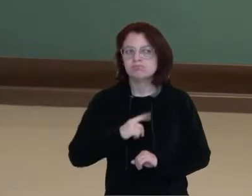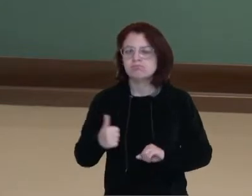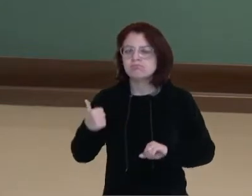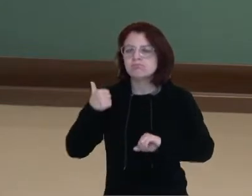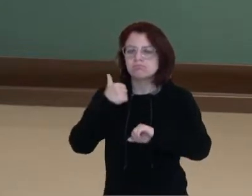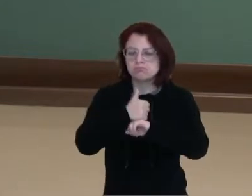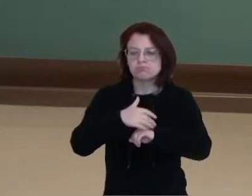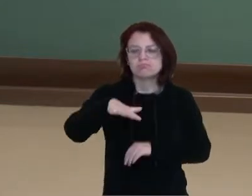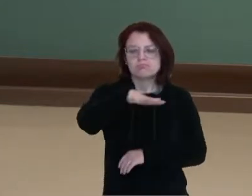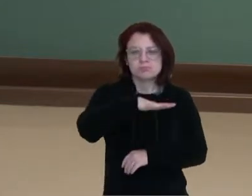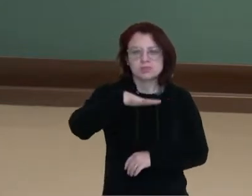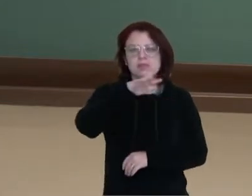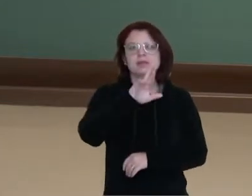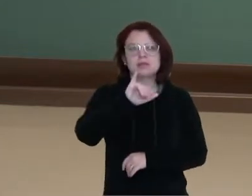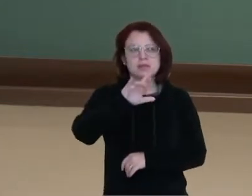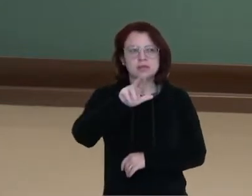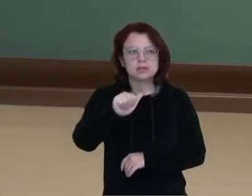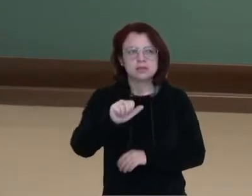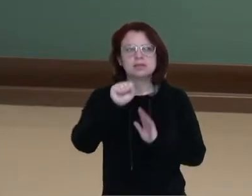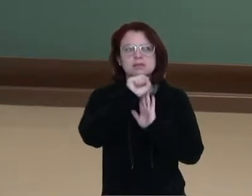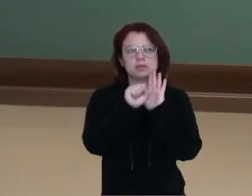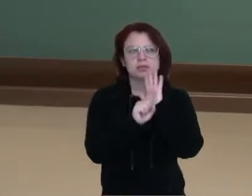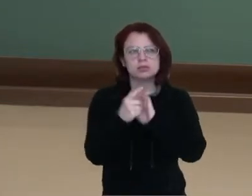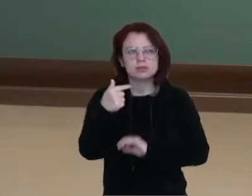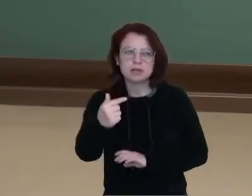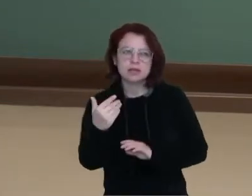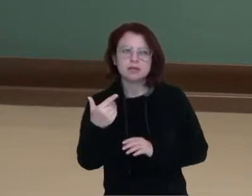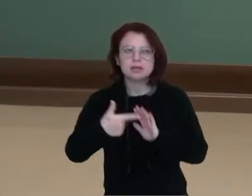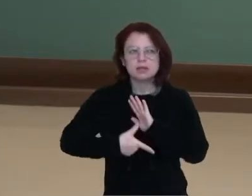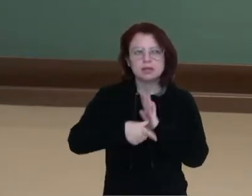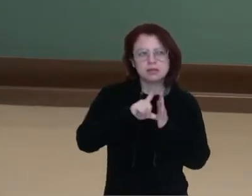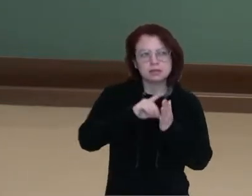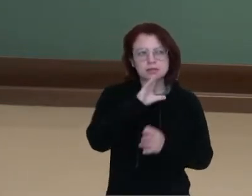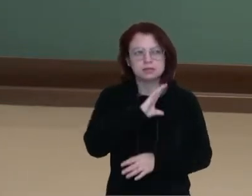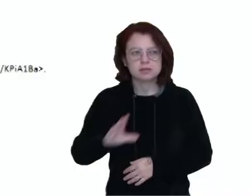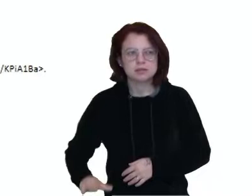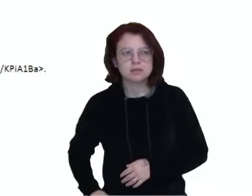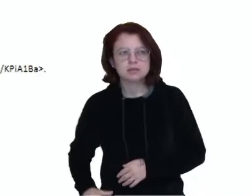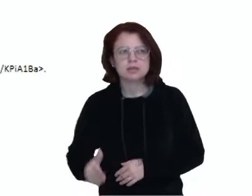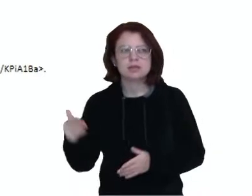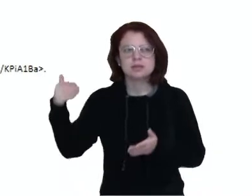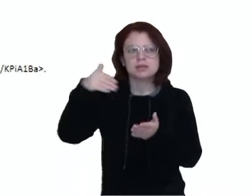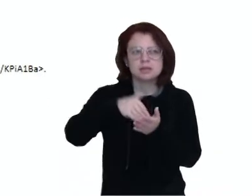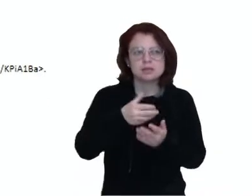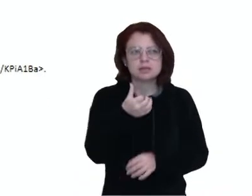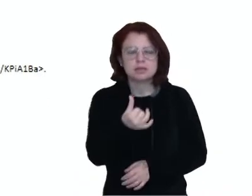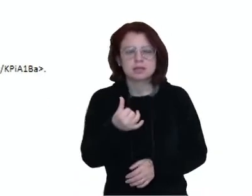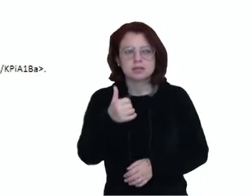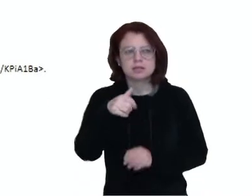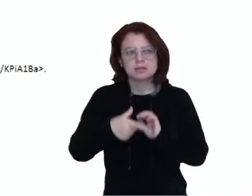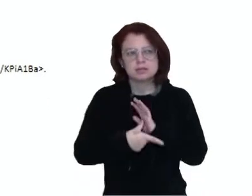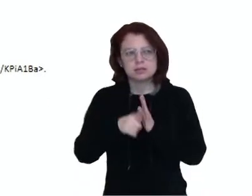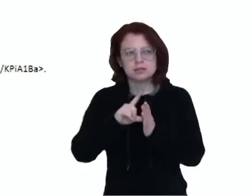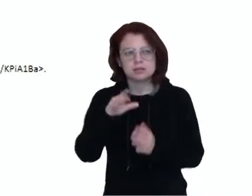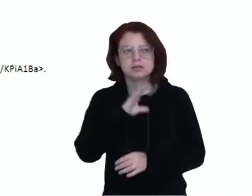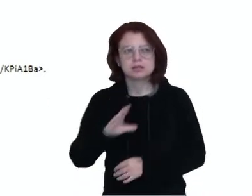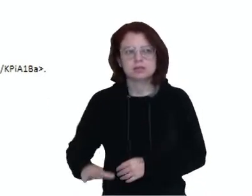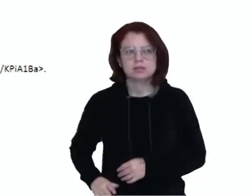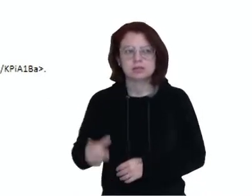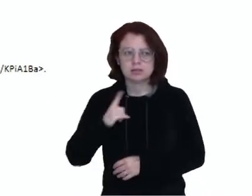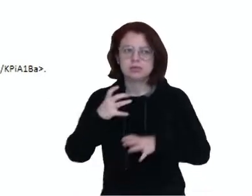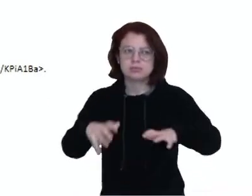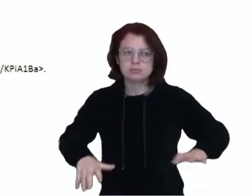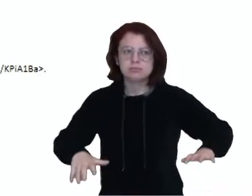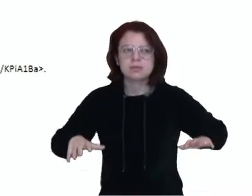iraniano. No final do século VII a.C. até século VI a.C., precederam o poderoso Império